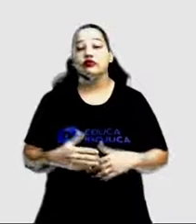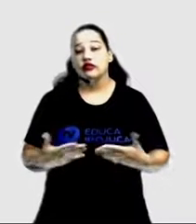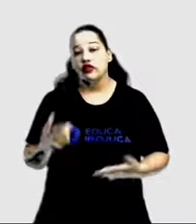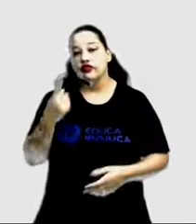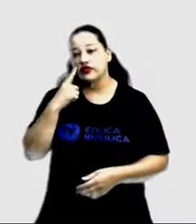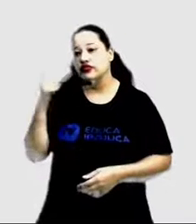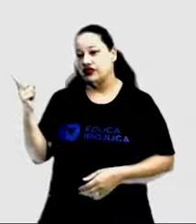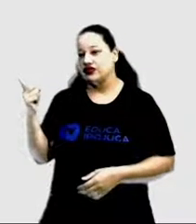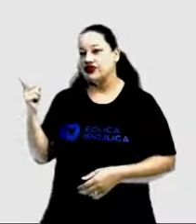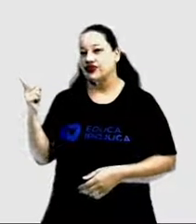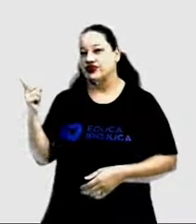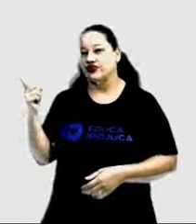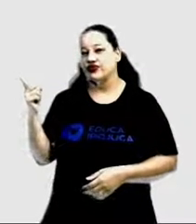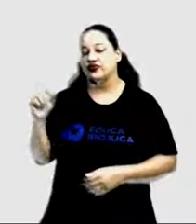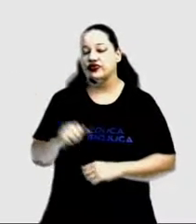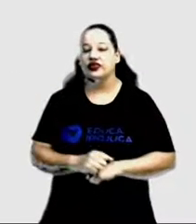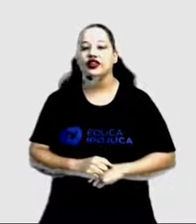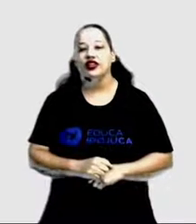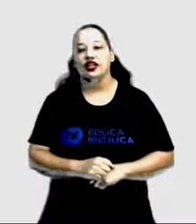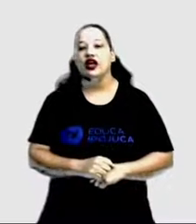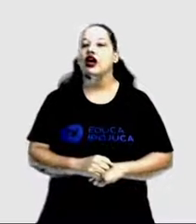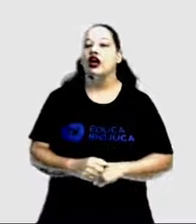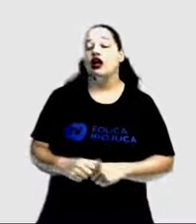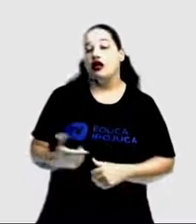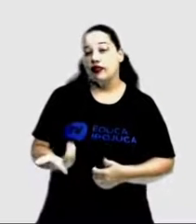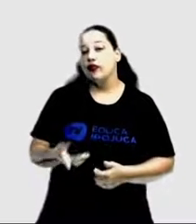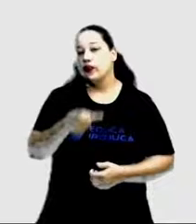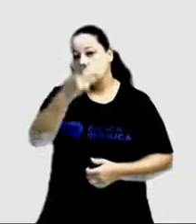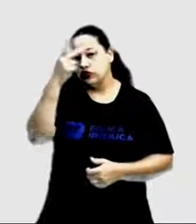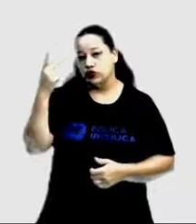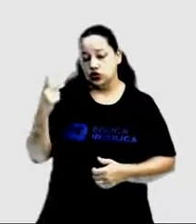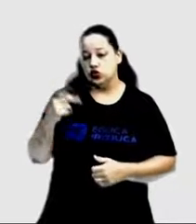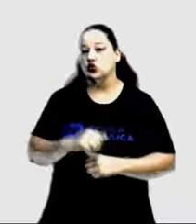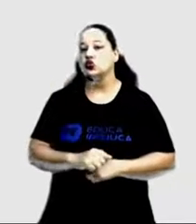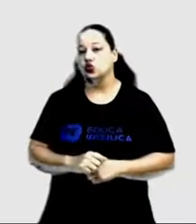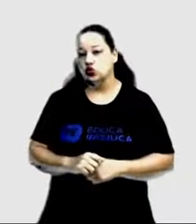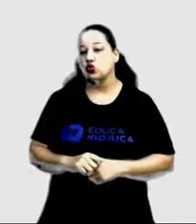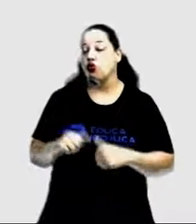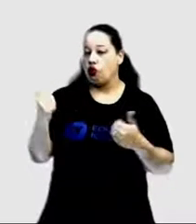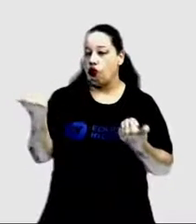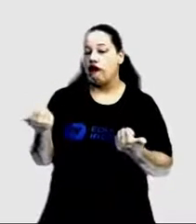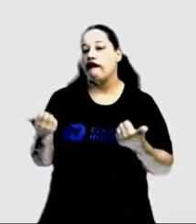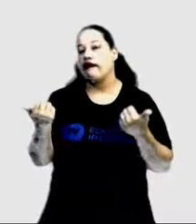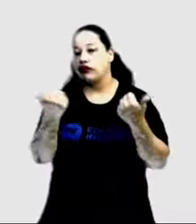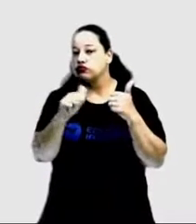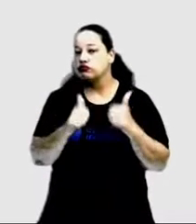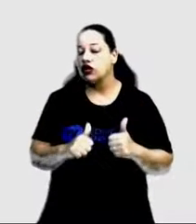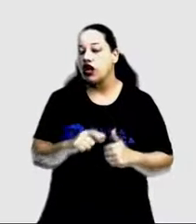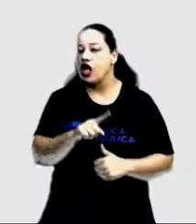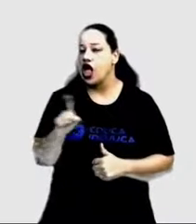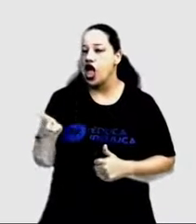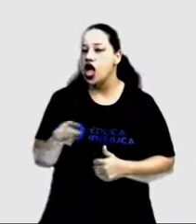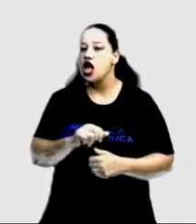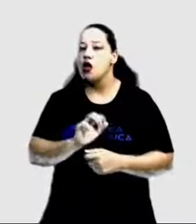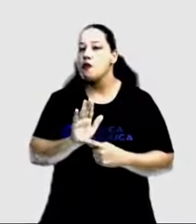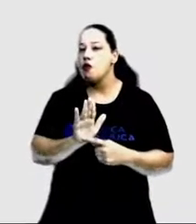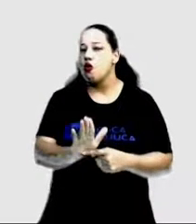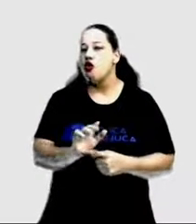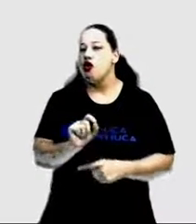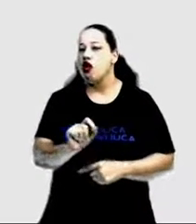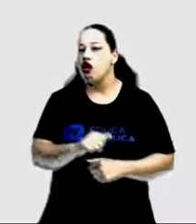Observem essa imagem. O artista, ele quis mostrar um lado